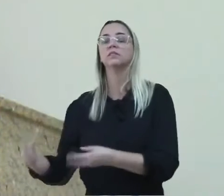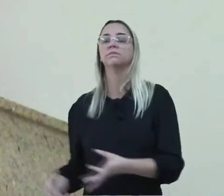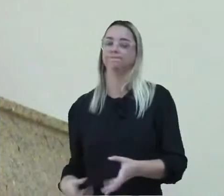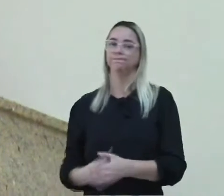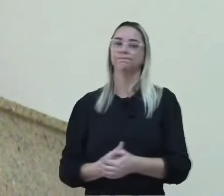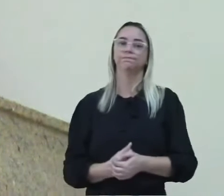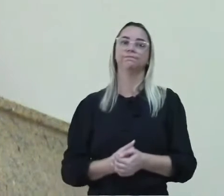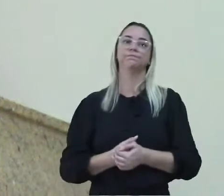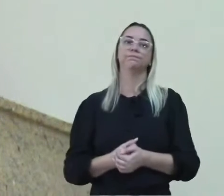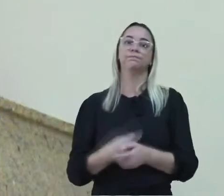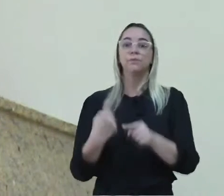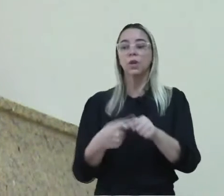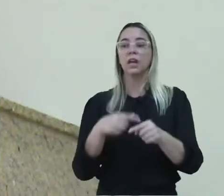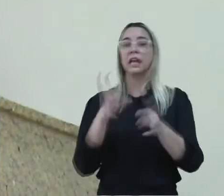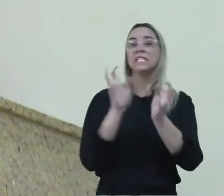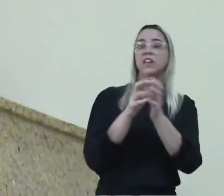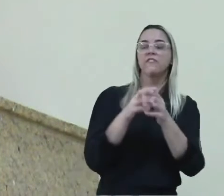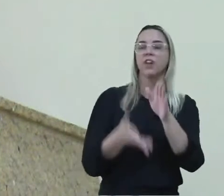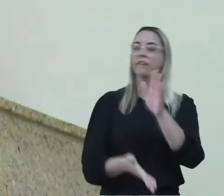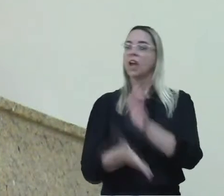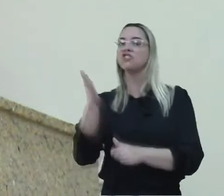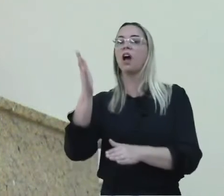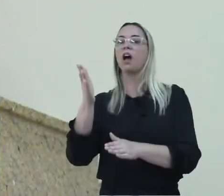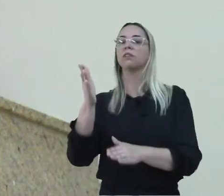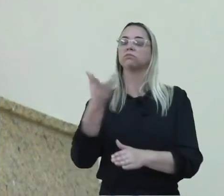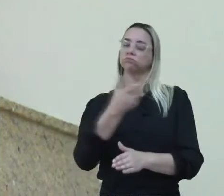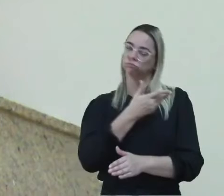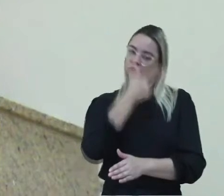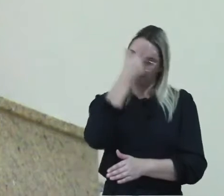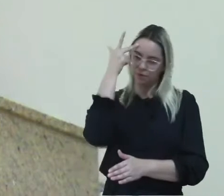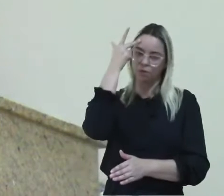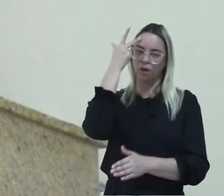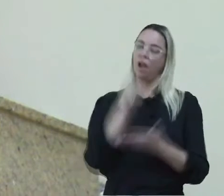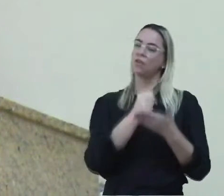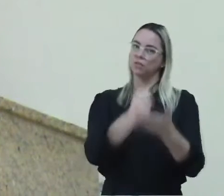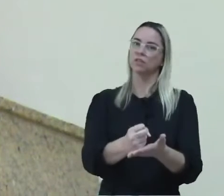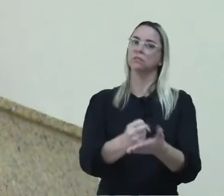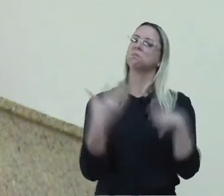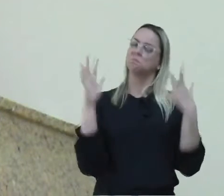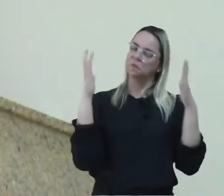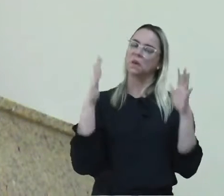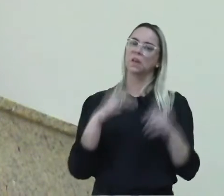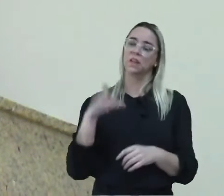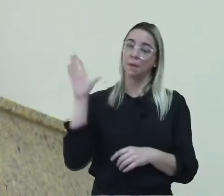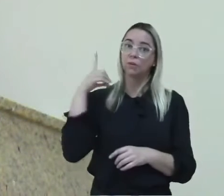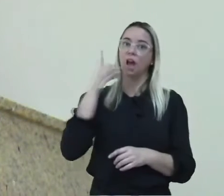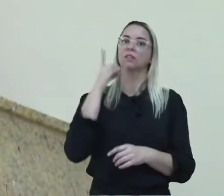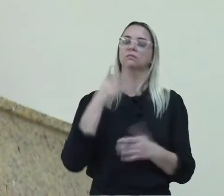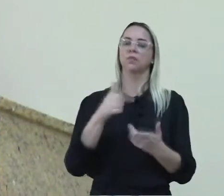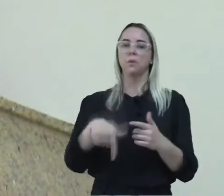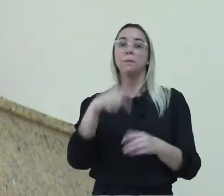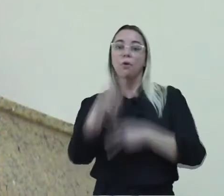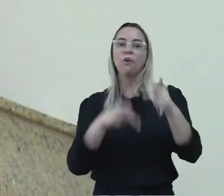levar pessoas também para Recife, para outros municípios. Então, parabéns aí ao deputado e tenham certeza a população de São Bento do